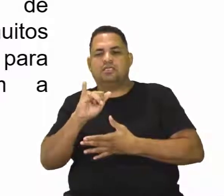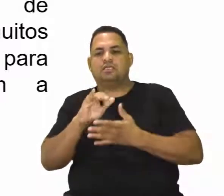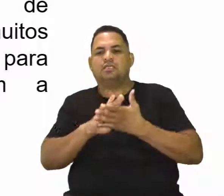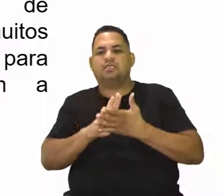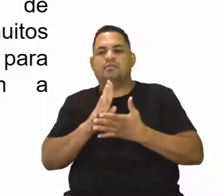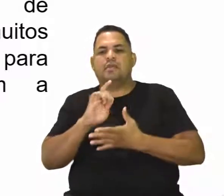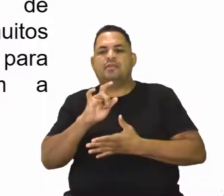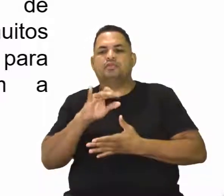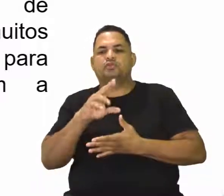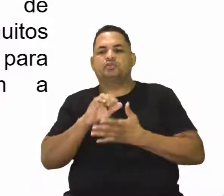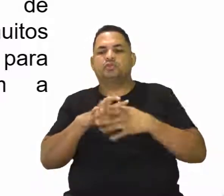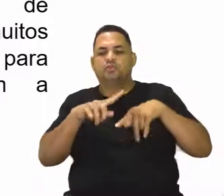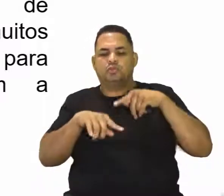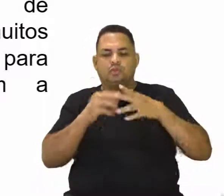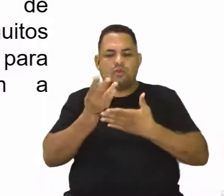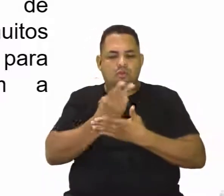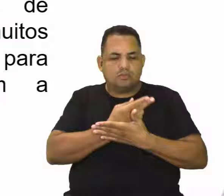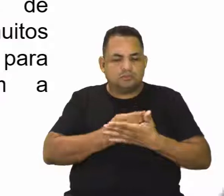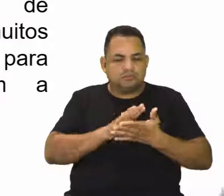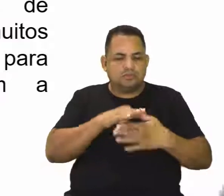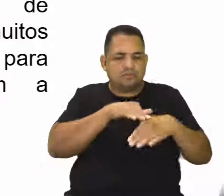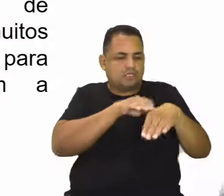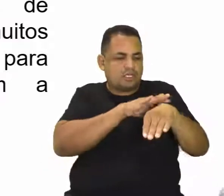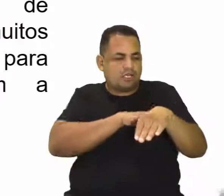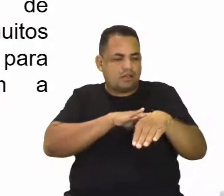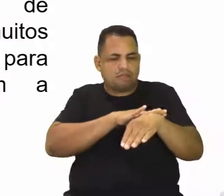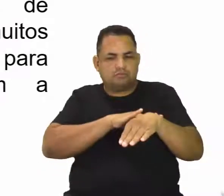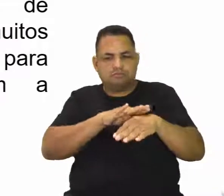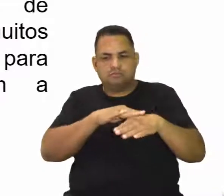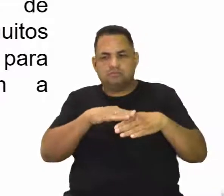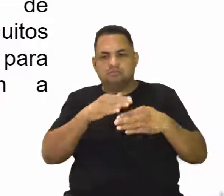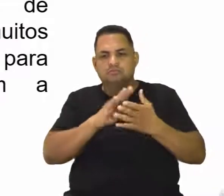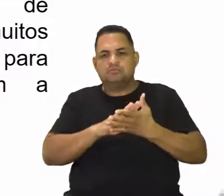e de outros produtos e vão começando a fazer cremes,